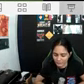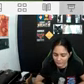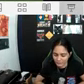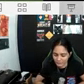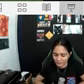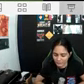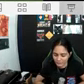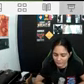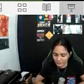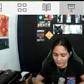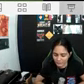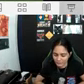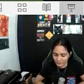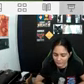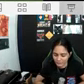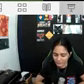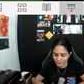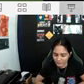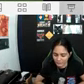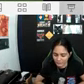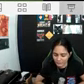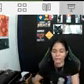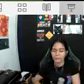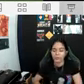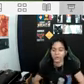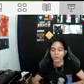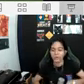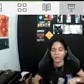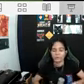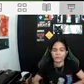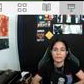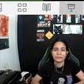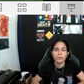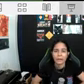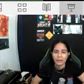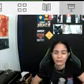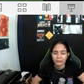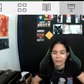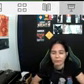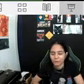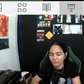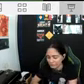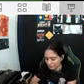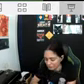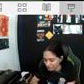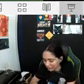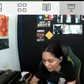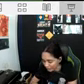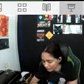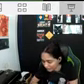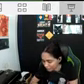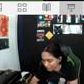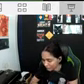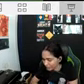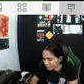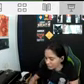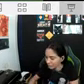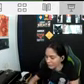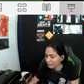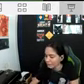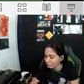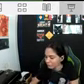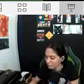hipótese? Ou seja, vocês vão me dizer como que vocês vão coletar os dados de vocês. Aqui eu não quero